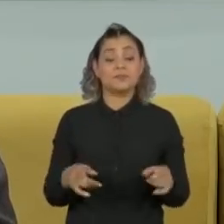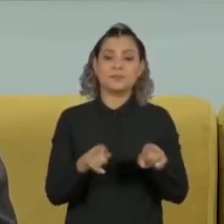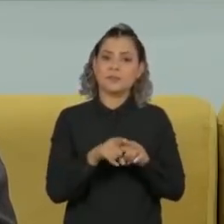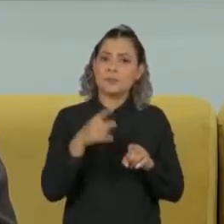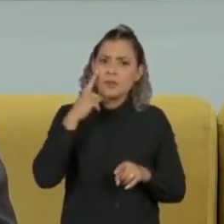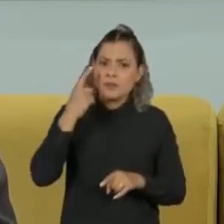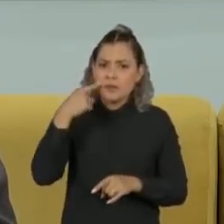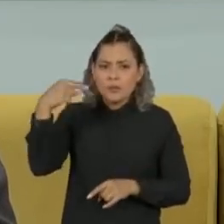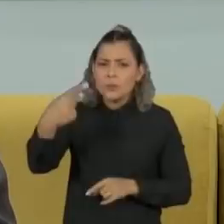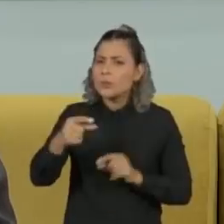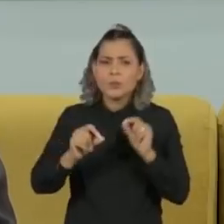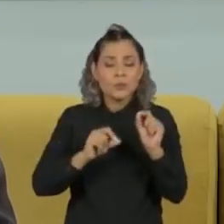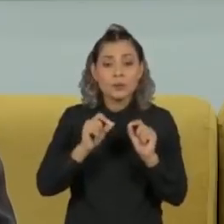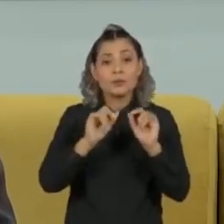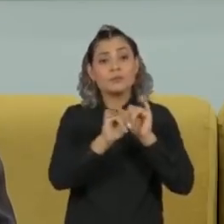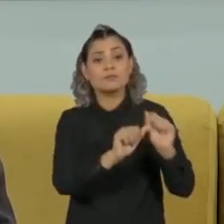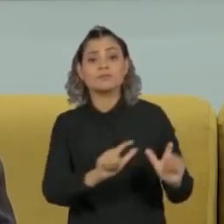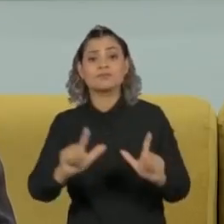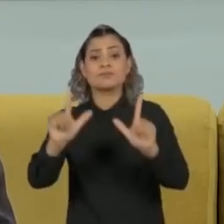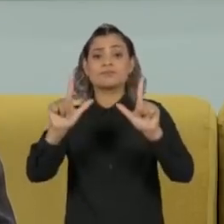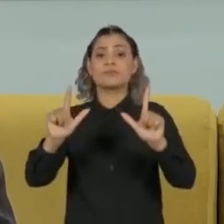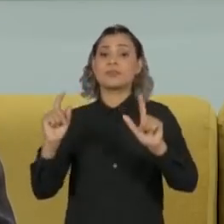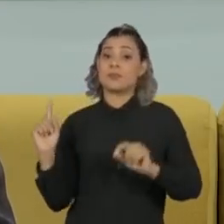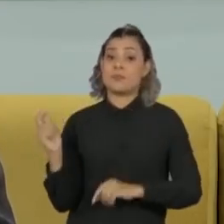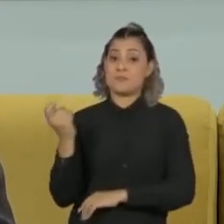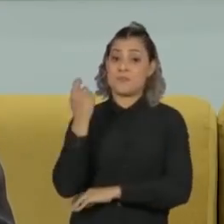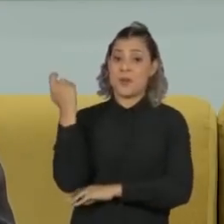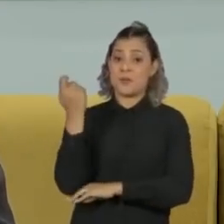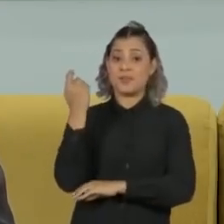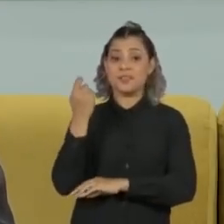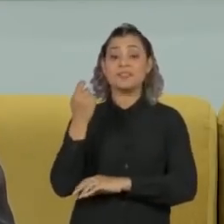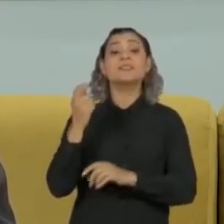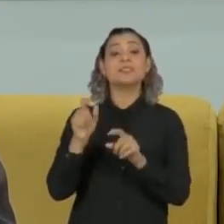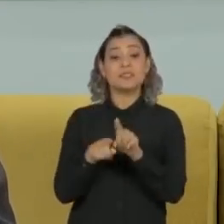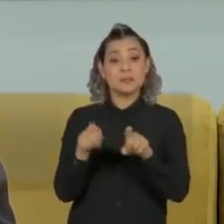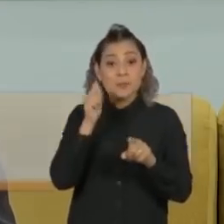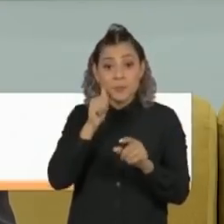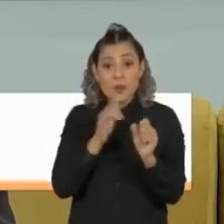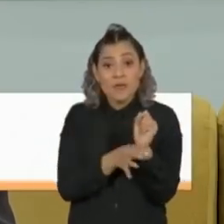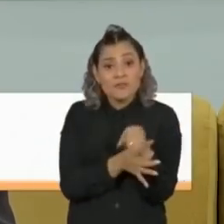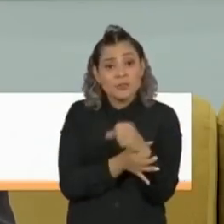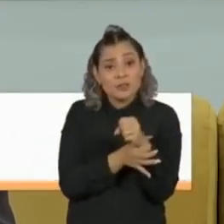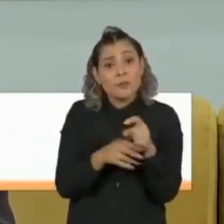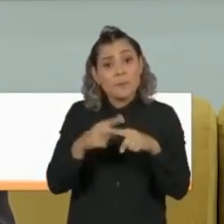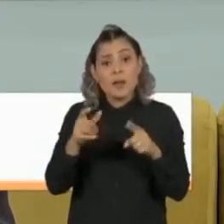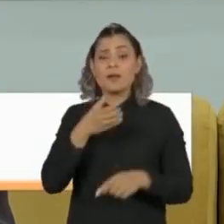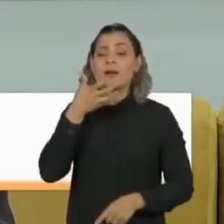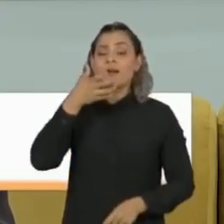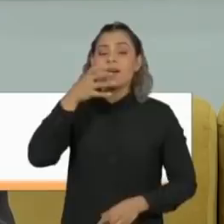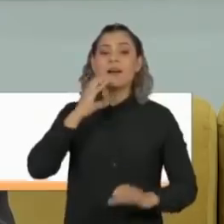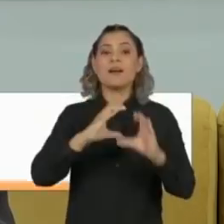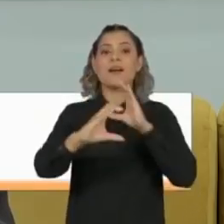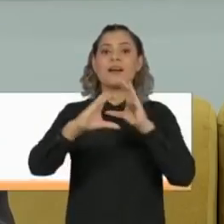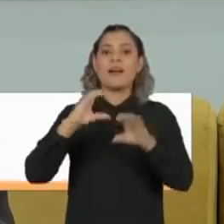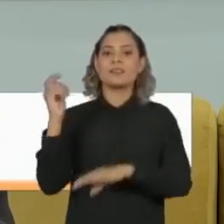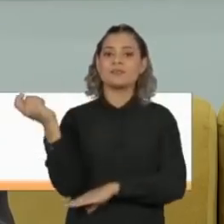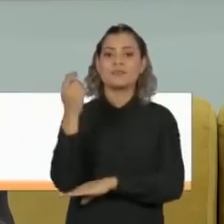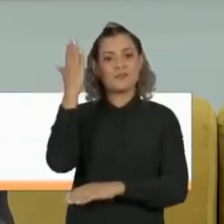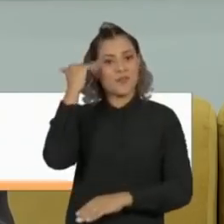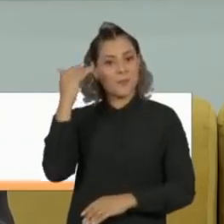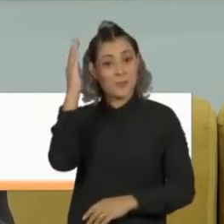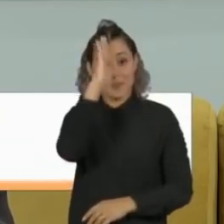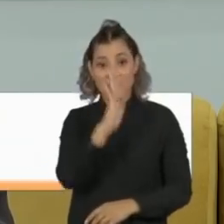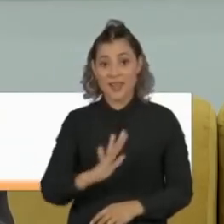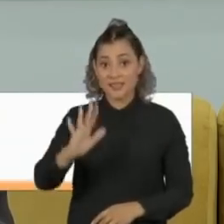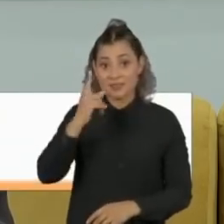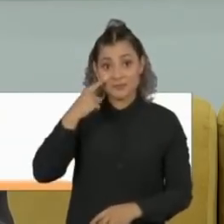última reportagem da série Sons da Paulista, a jovem estudante de fisioterapia que canta na avenida mais famosa do Brasil e sonha